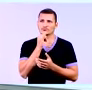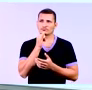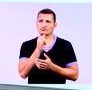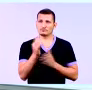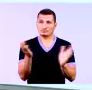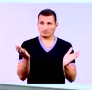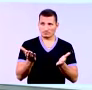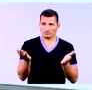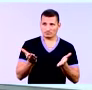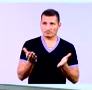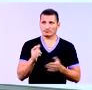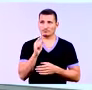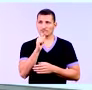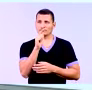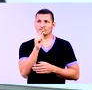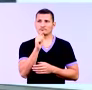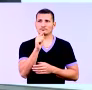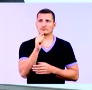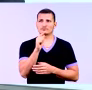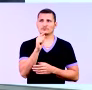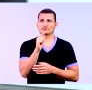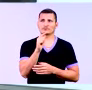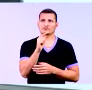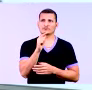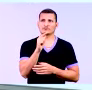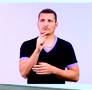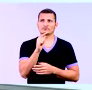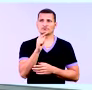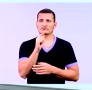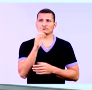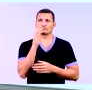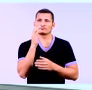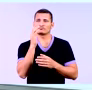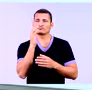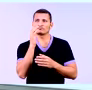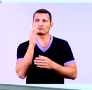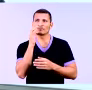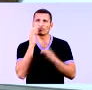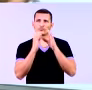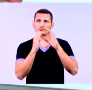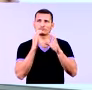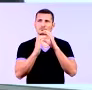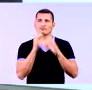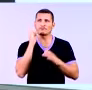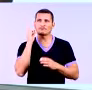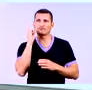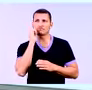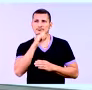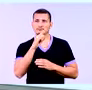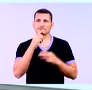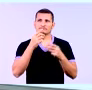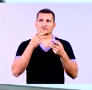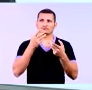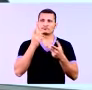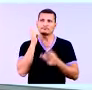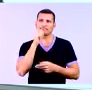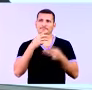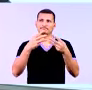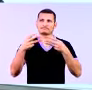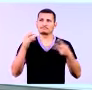momento aí da operação, acabasse a comunicação com o banco de dados? Uma falha de rede, por exemplo. O